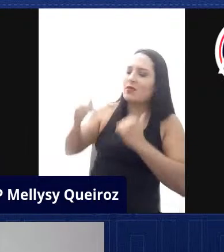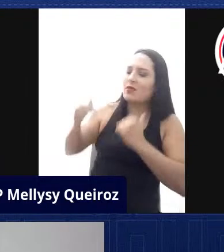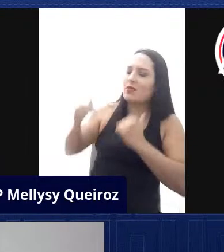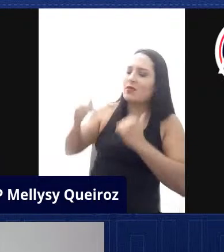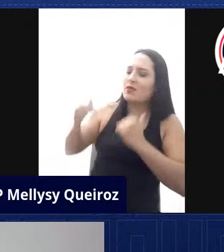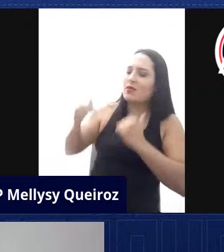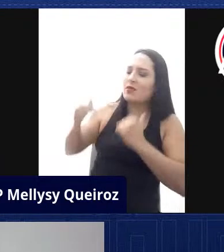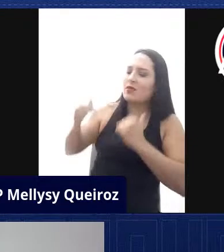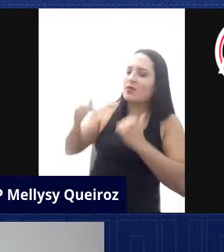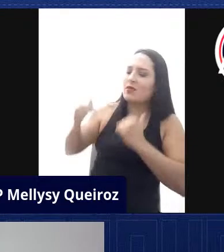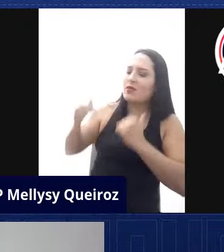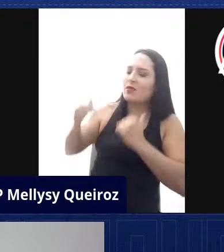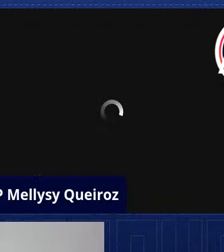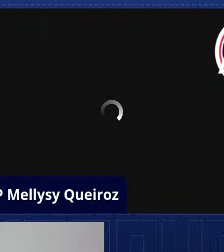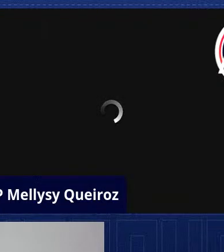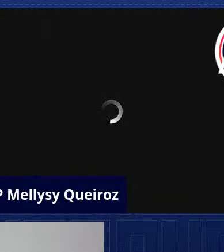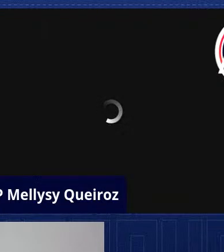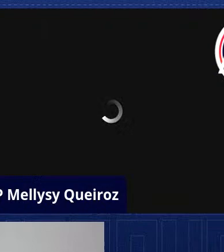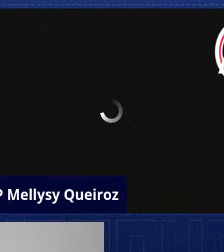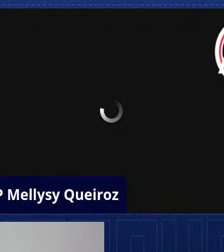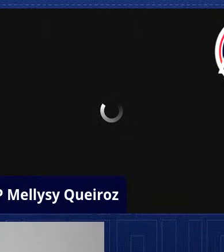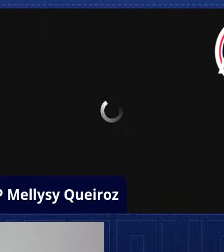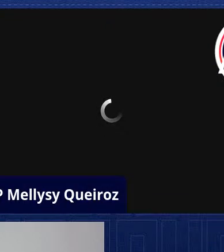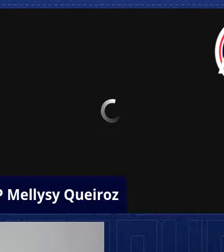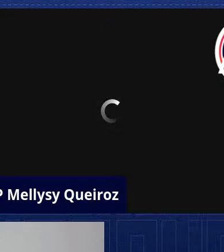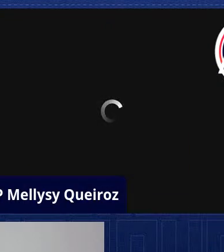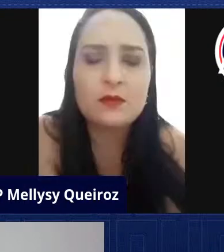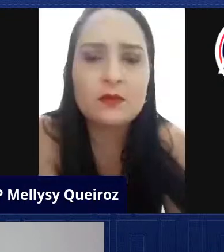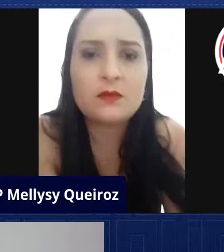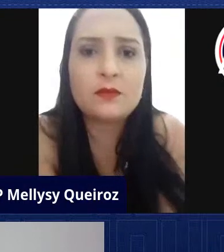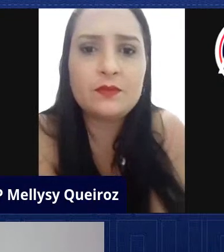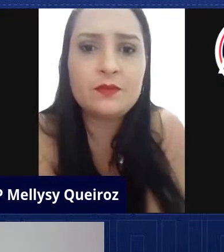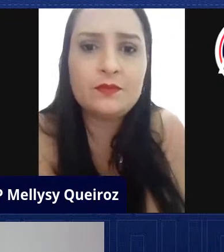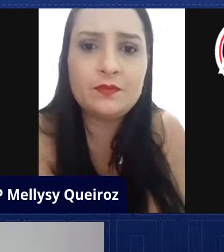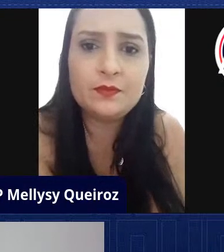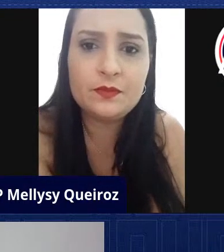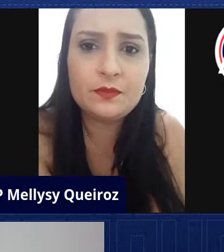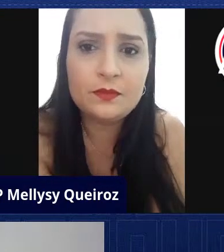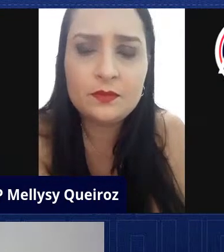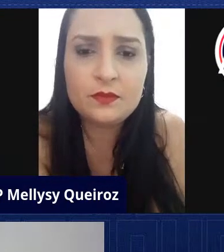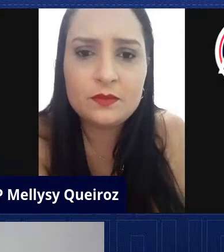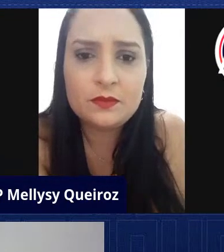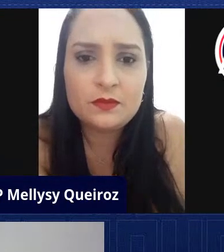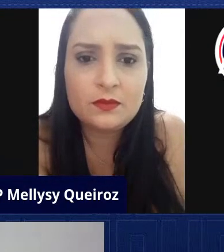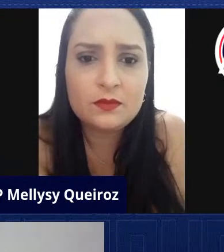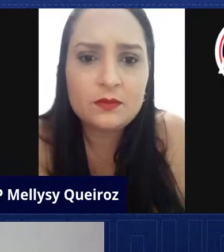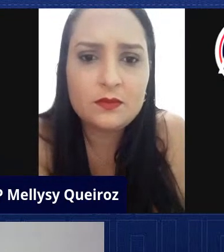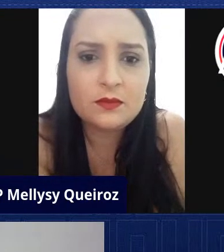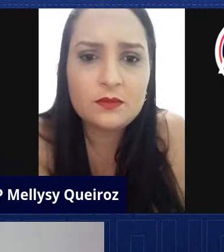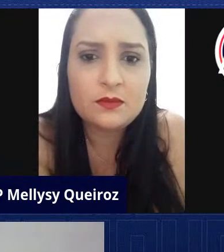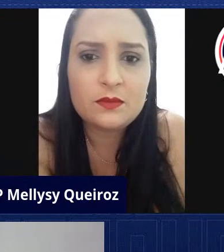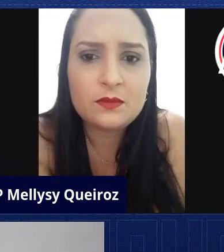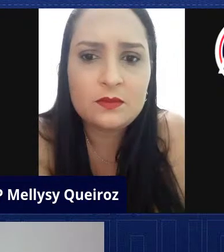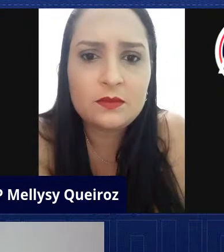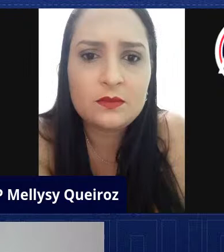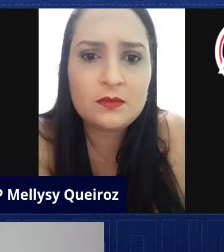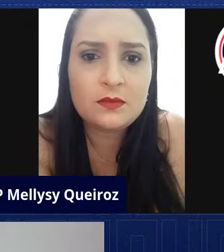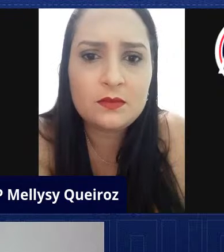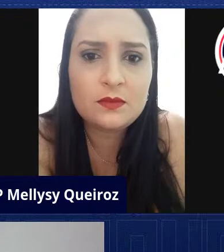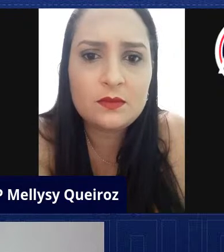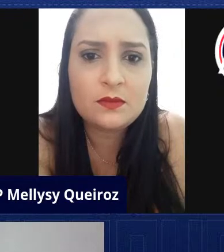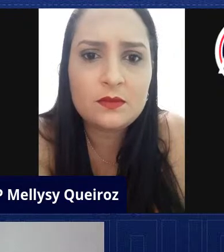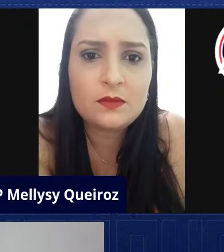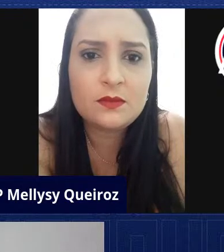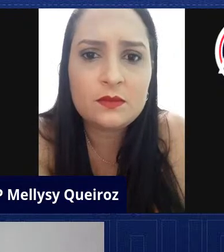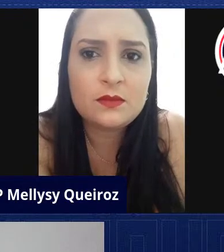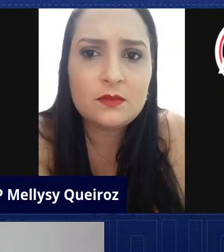o início, ele precisou sair para uma reunião, mas retornou e está aqui ao vivo nos comentários. Então, professor Marcelo, né, obrigada aí